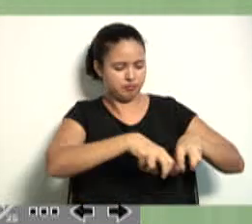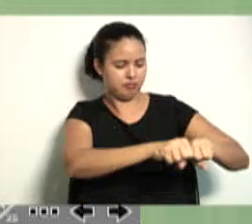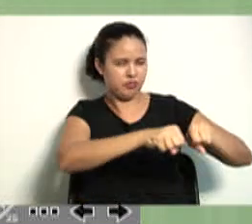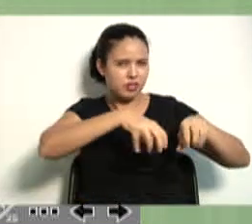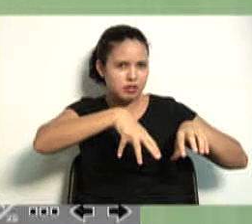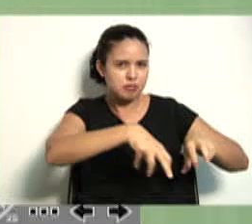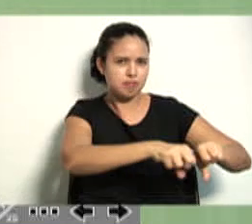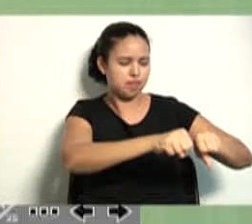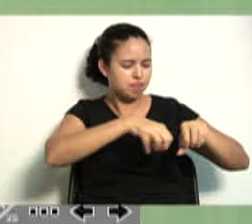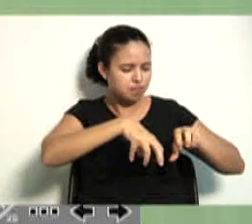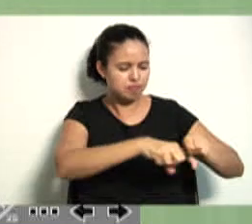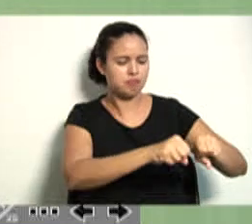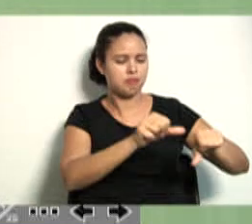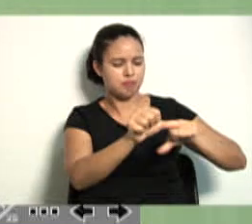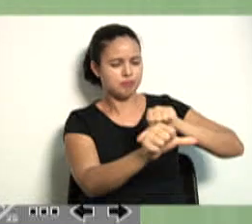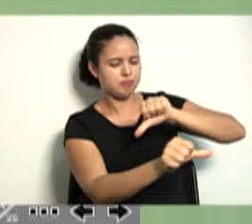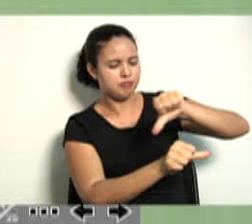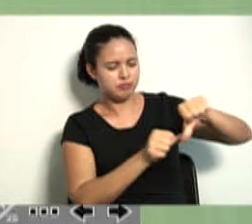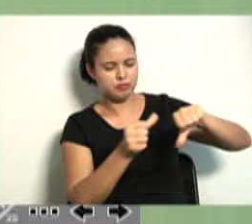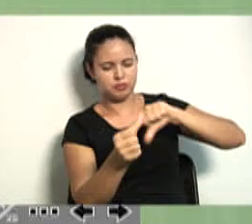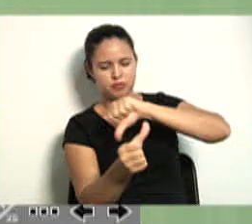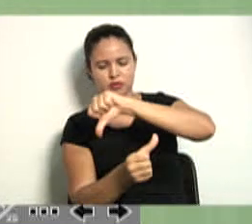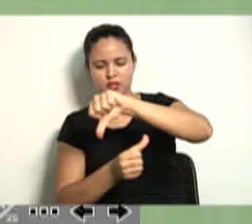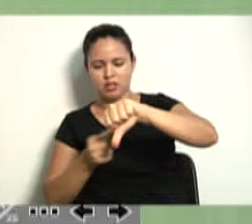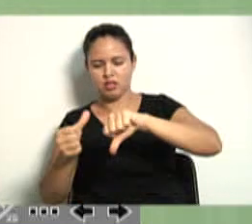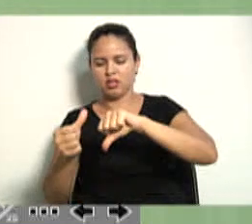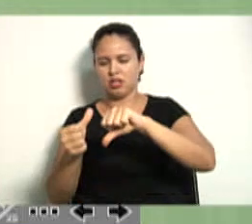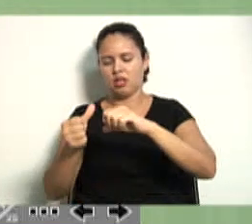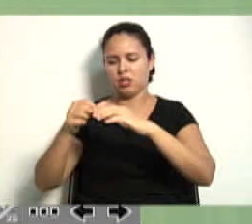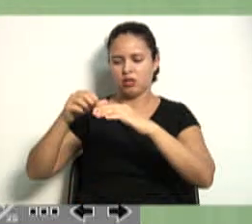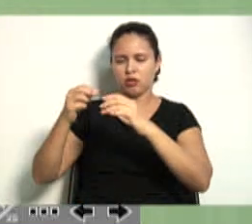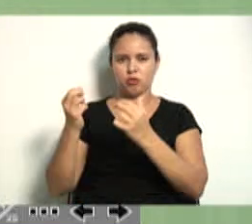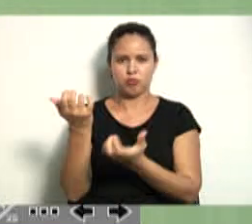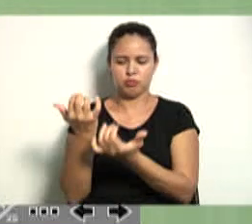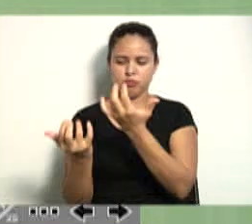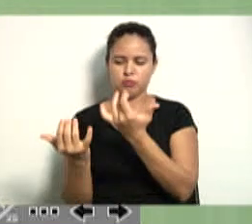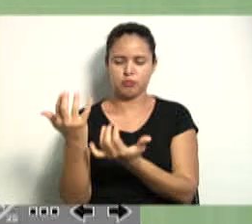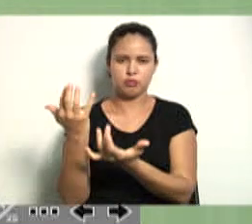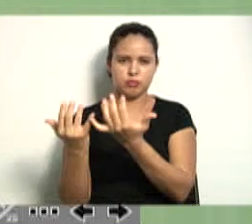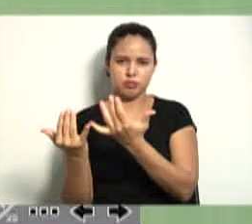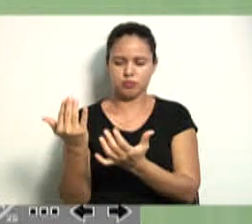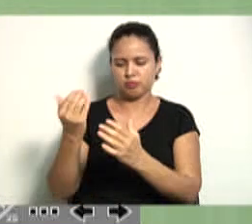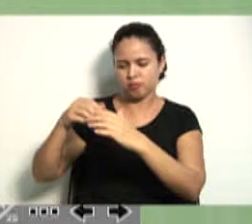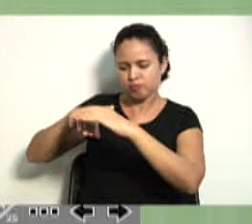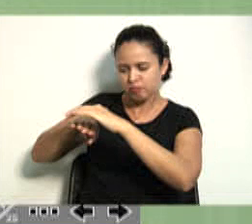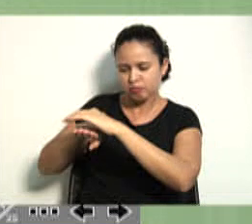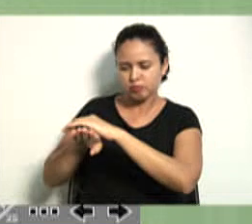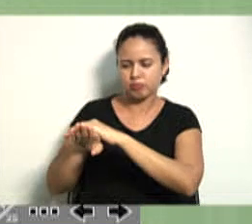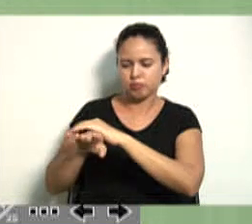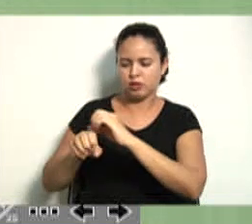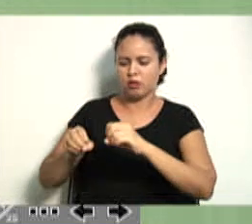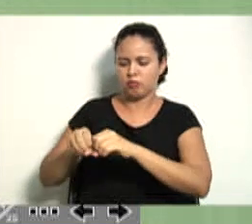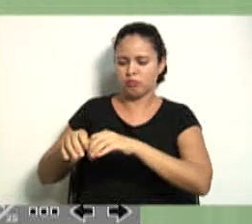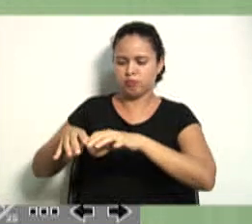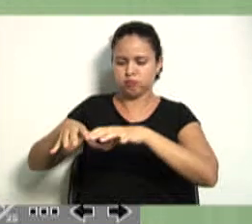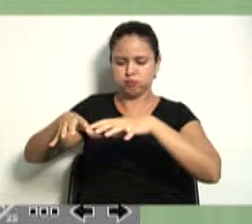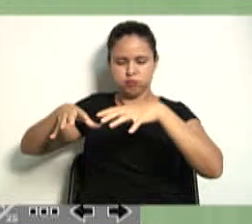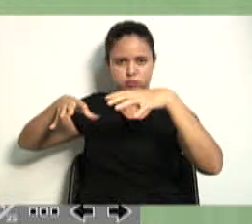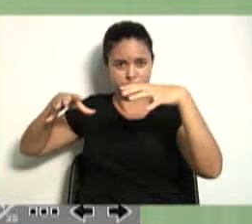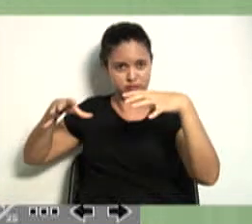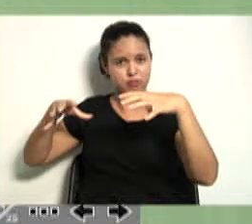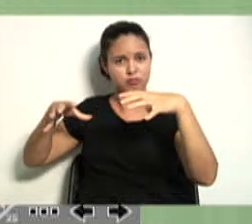de trigo, levasse até a padaria para fazer o pão. Todo esse processo ocorreu com